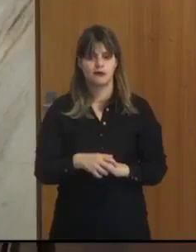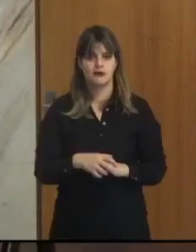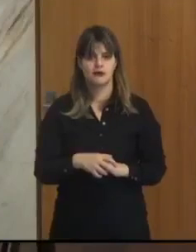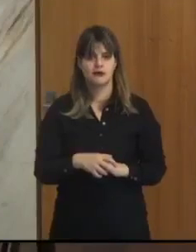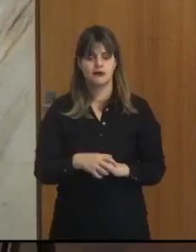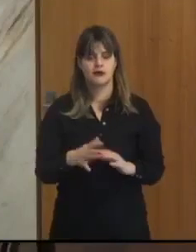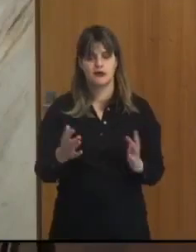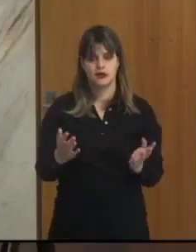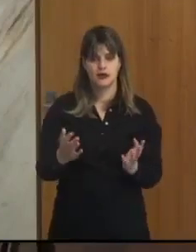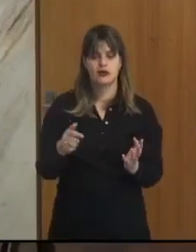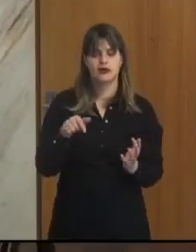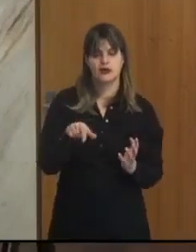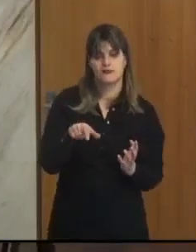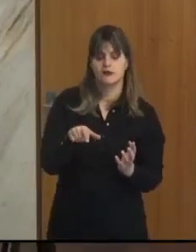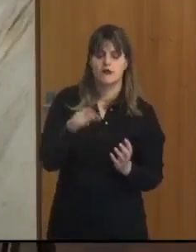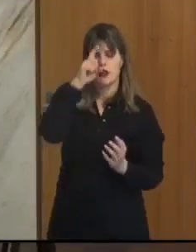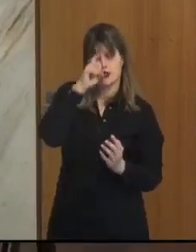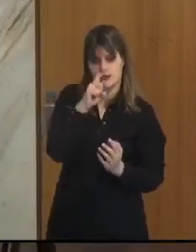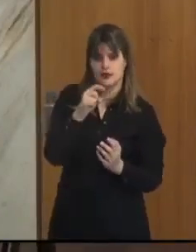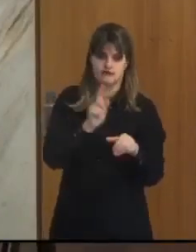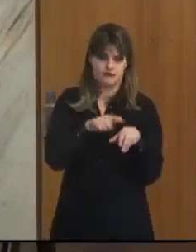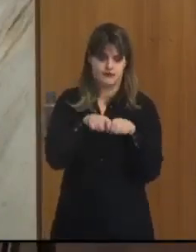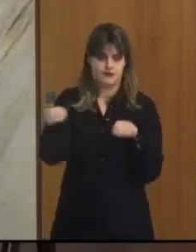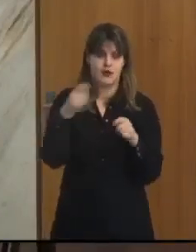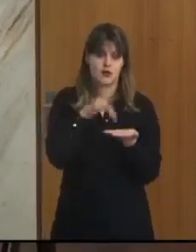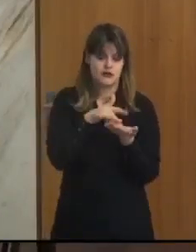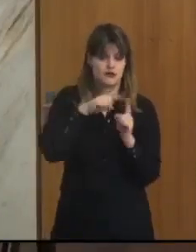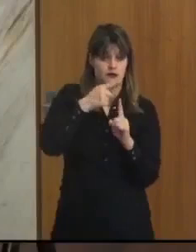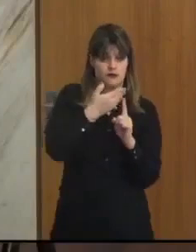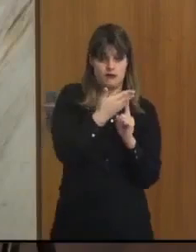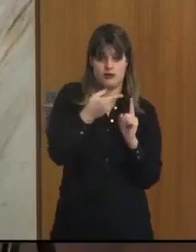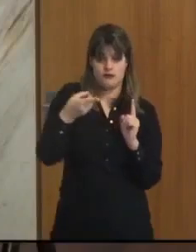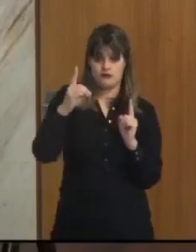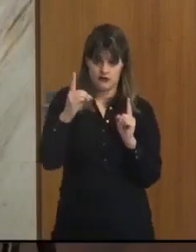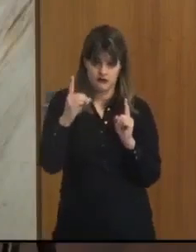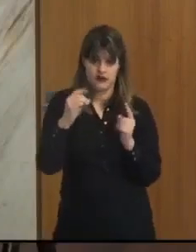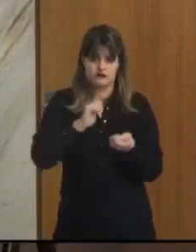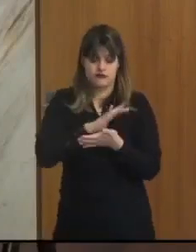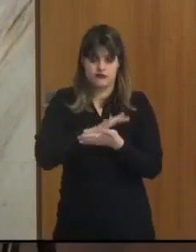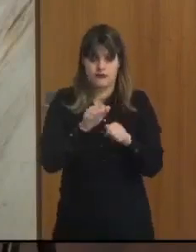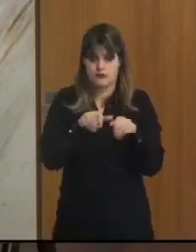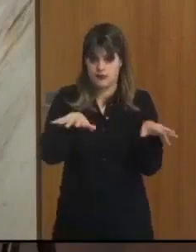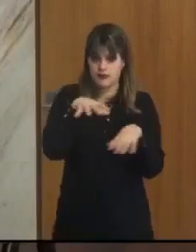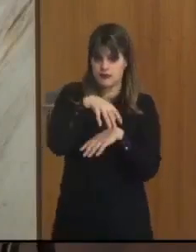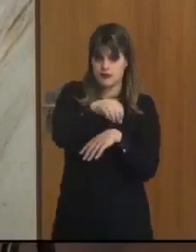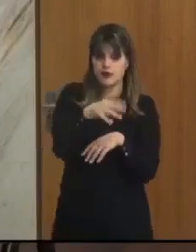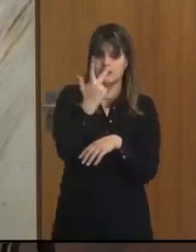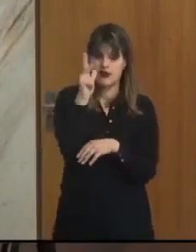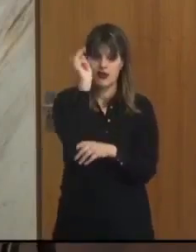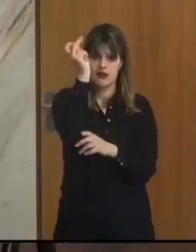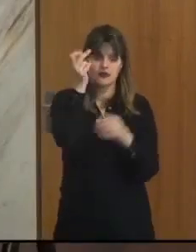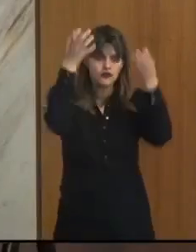As nossas possibilidades de compreensão desta época. O livro foi editado em 1996, por ocasião do 5º centenário da subida ao trono de Dom